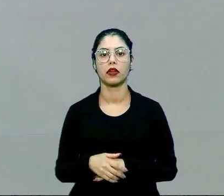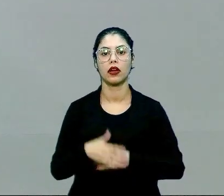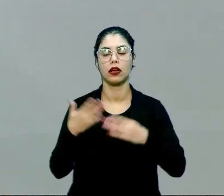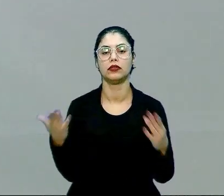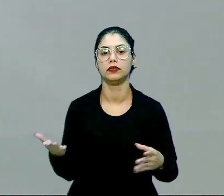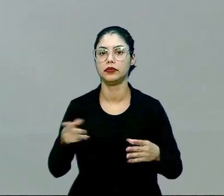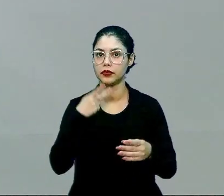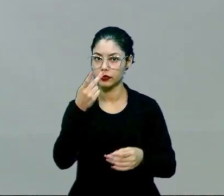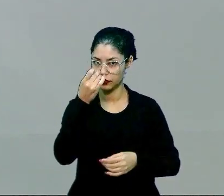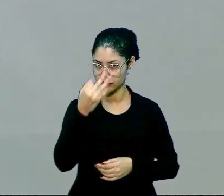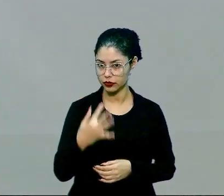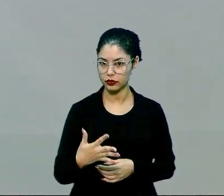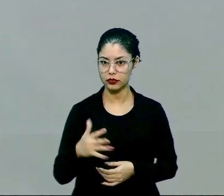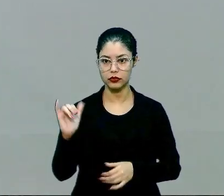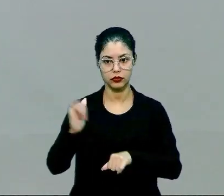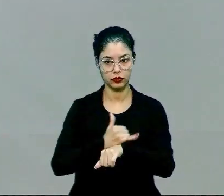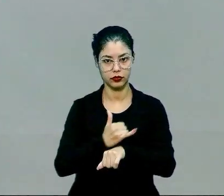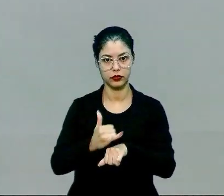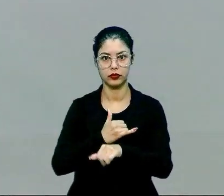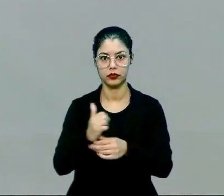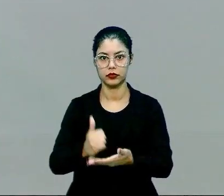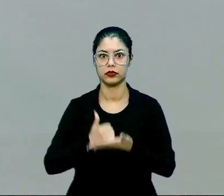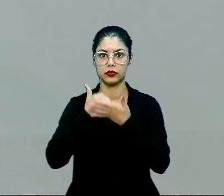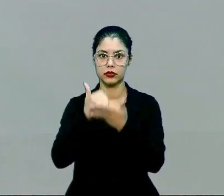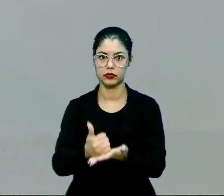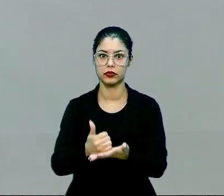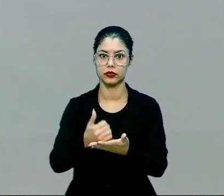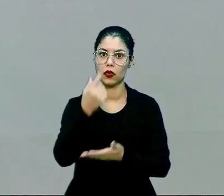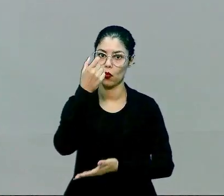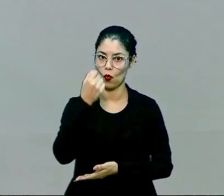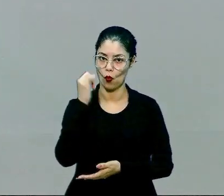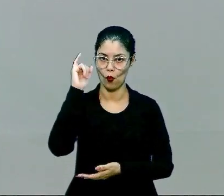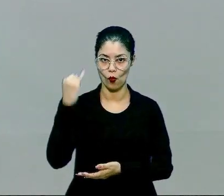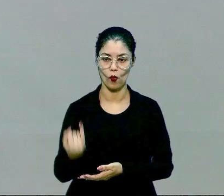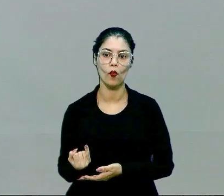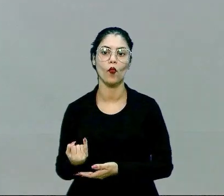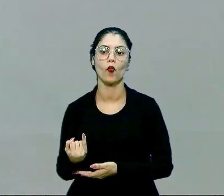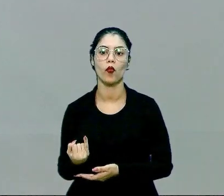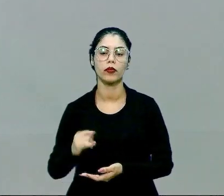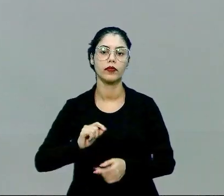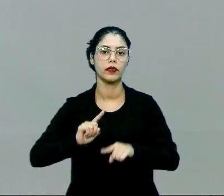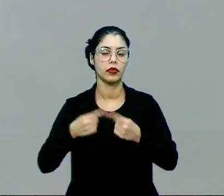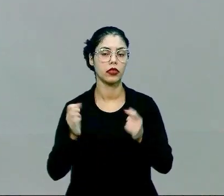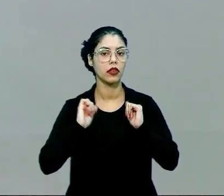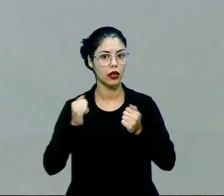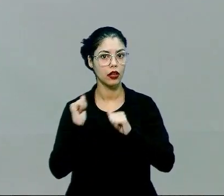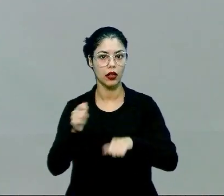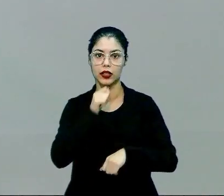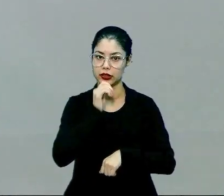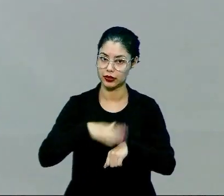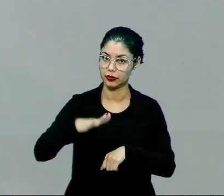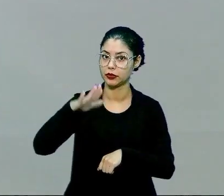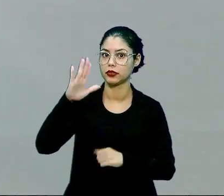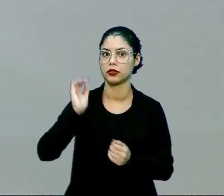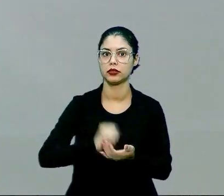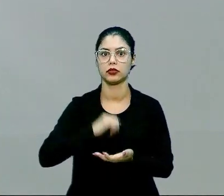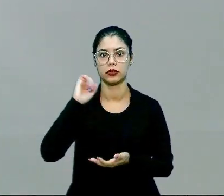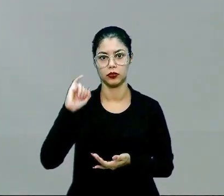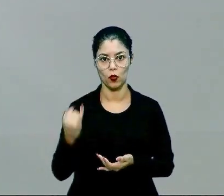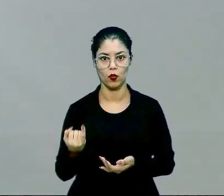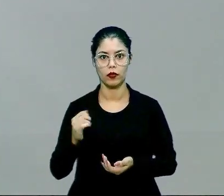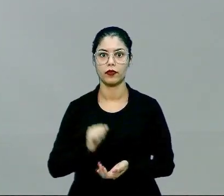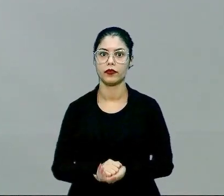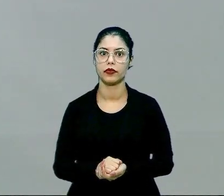Então foi isso que ele utilizou como estratégia, contrapor a informação do remédio que emagrece, dizendo que o exercício físico vai muito além das práticas de